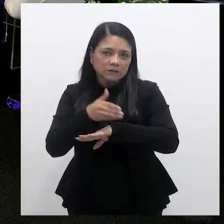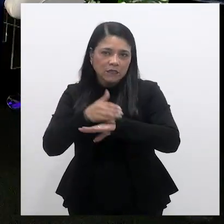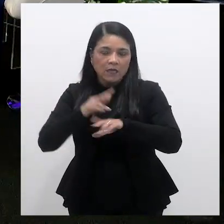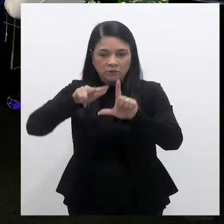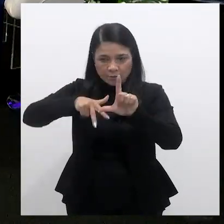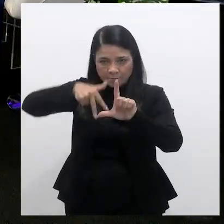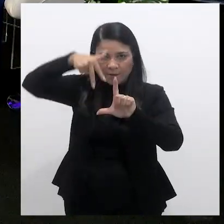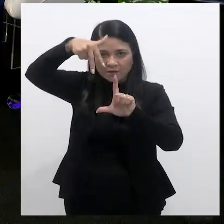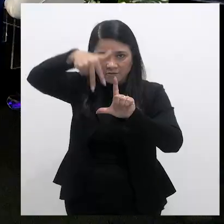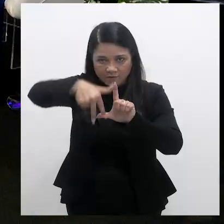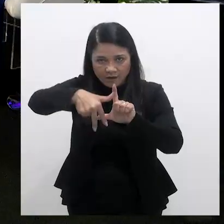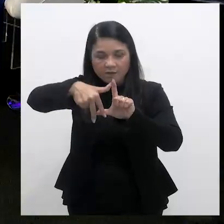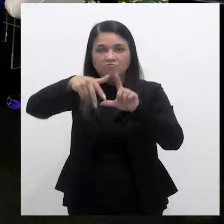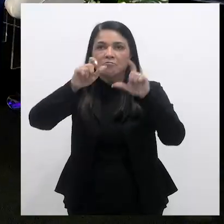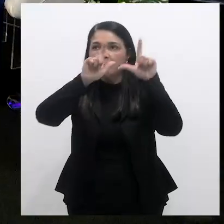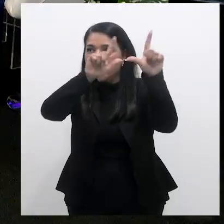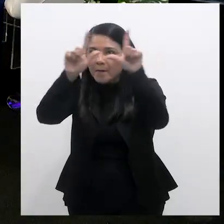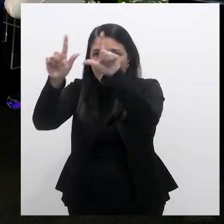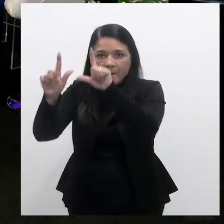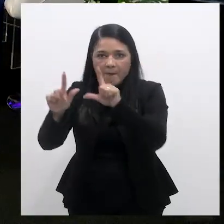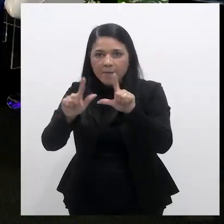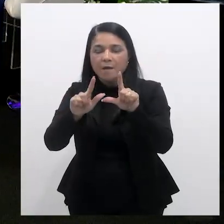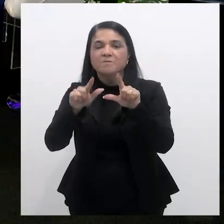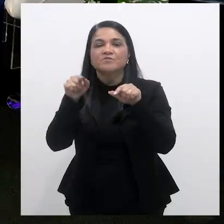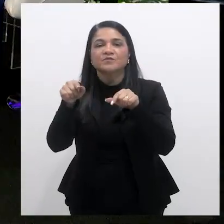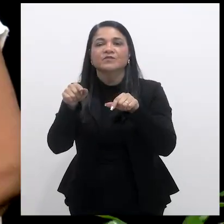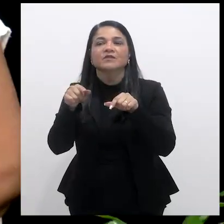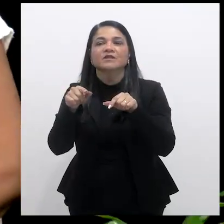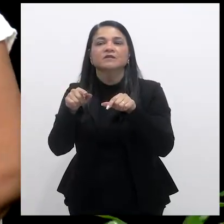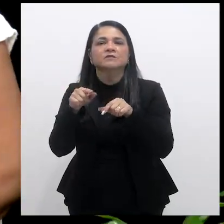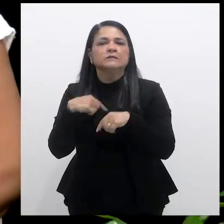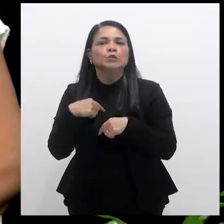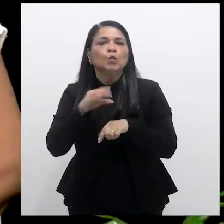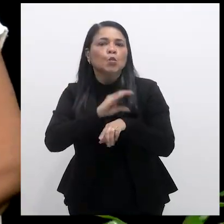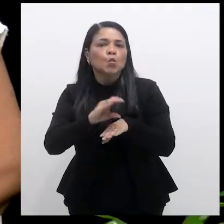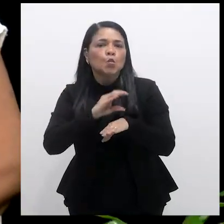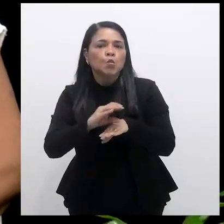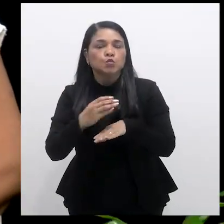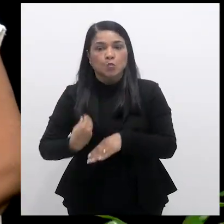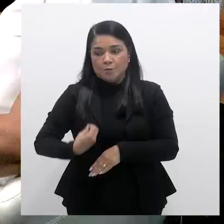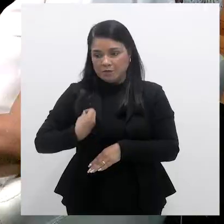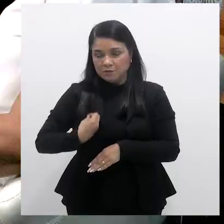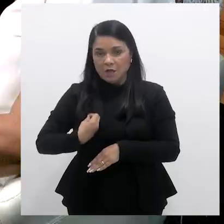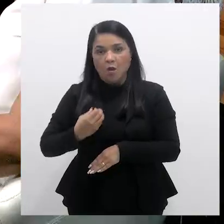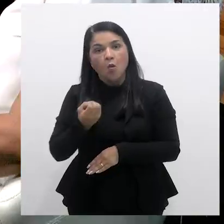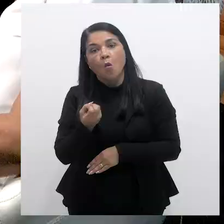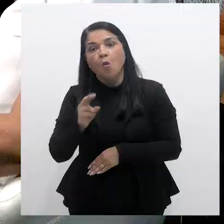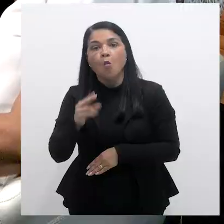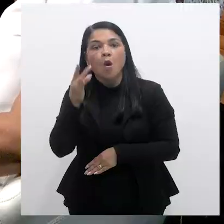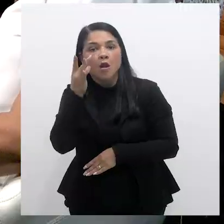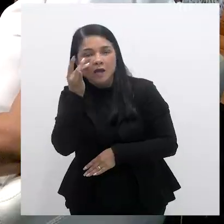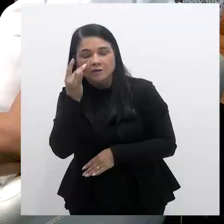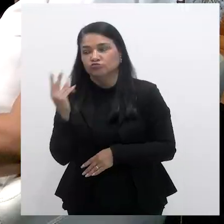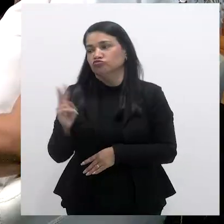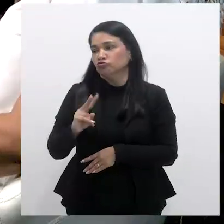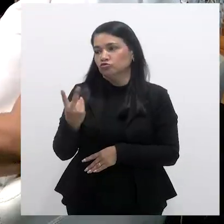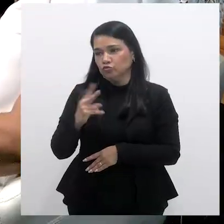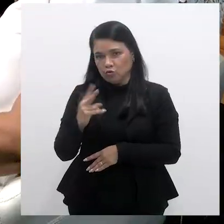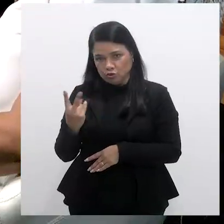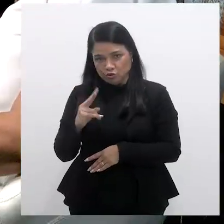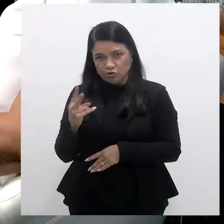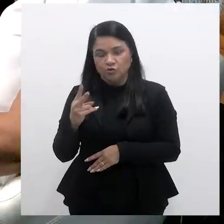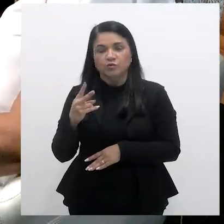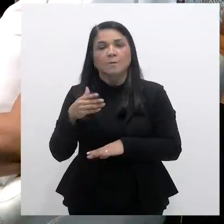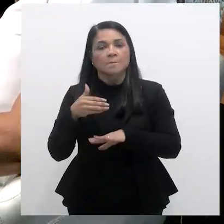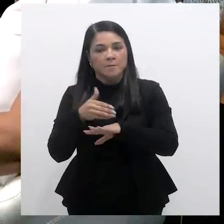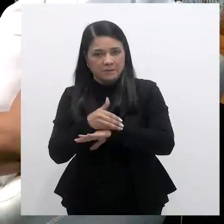por eles e as obras também criadas por eles. E o curso é online ou presencial? Nós temos as 2 versões, né? Ele é